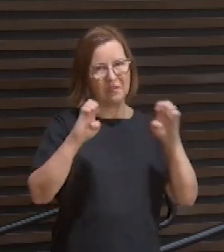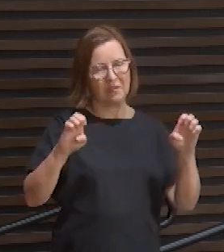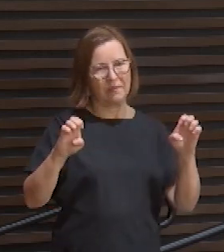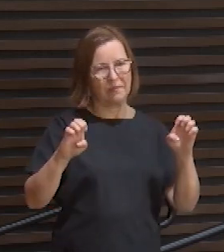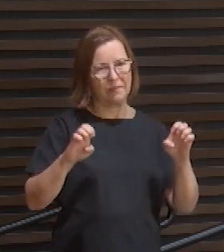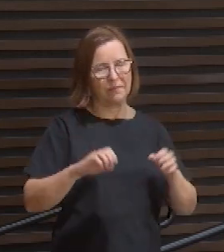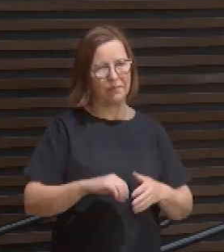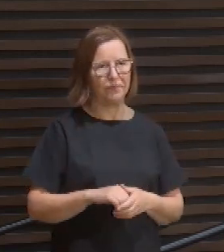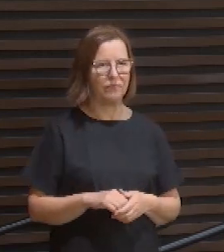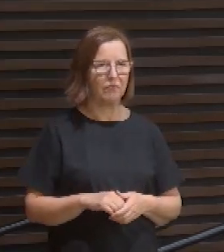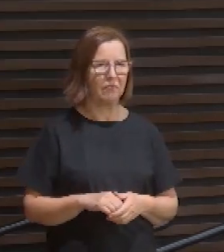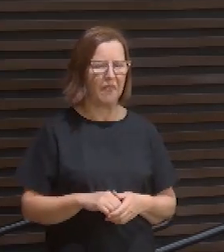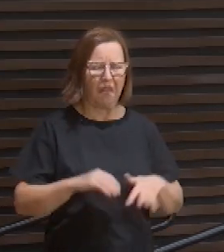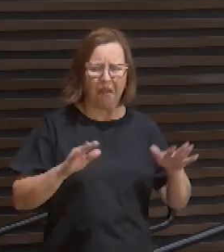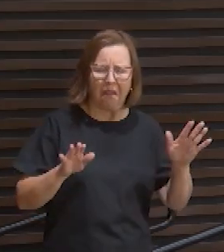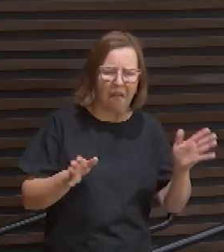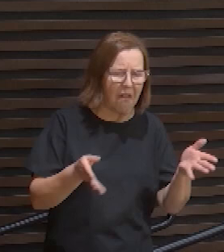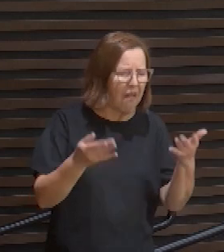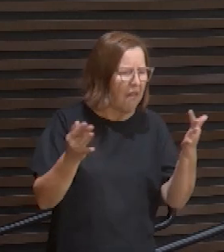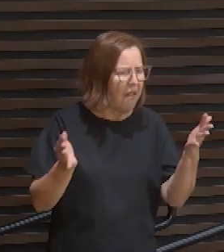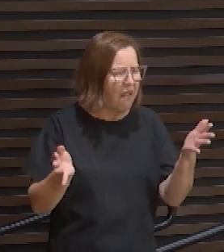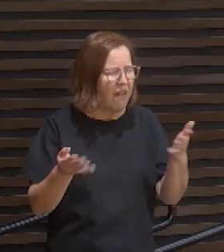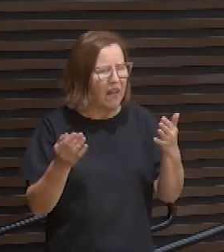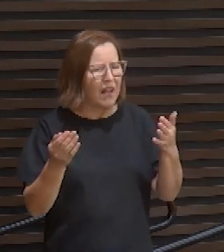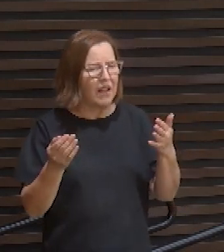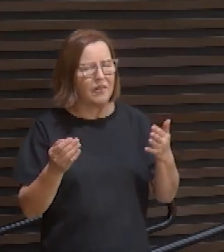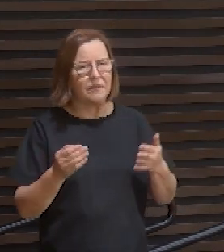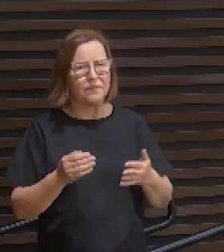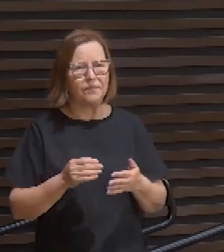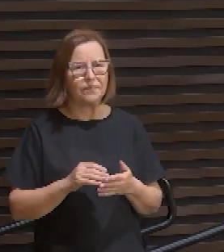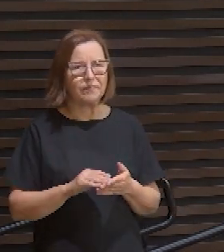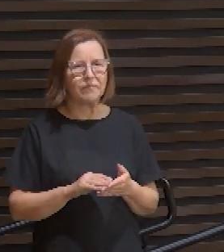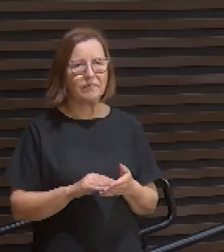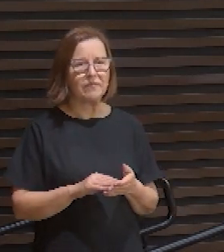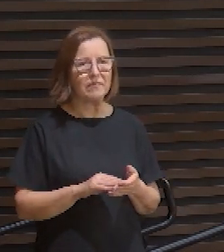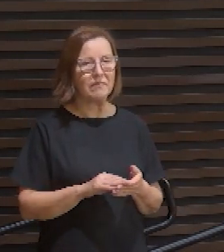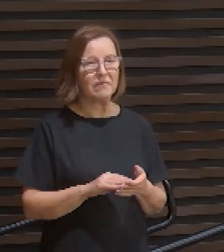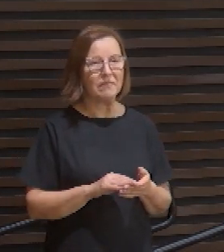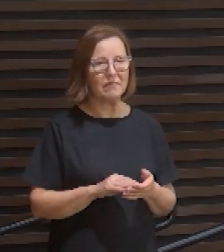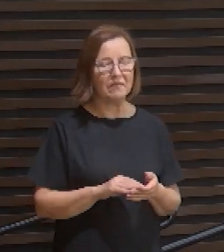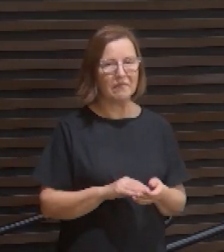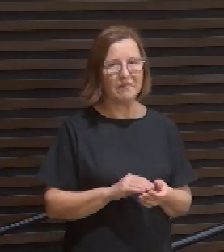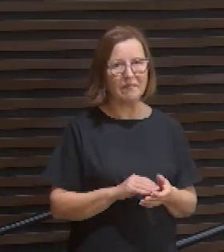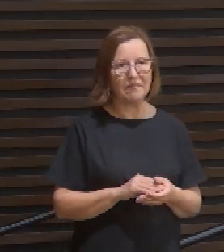Coaching, motivação, loquacidade frívola,